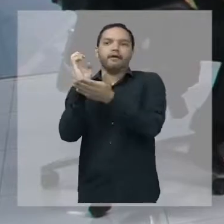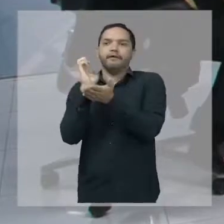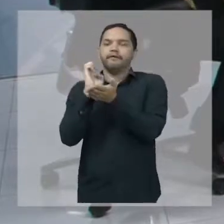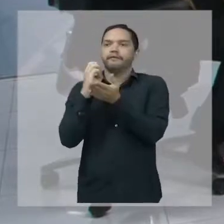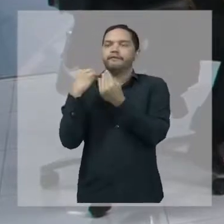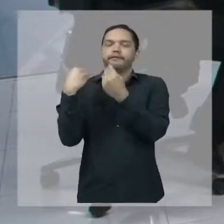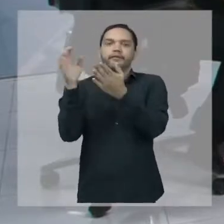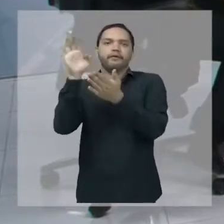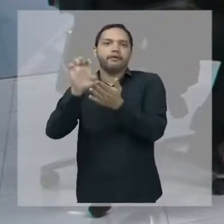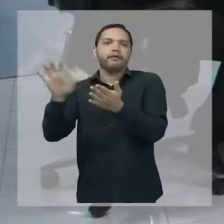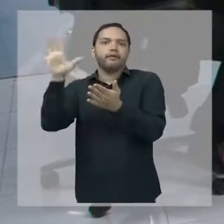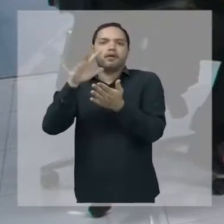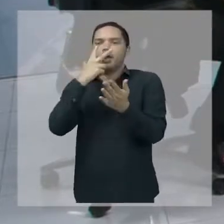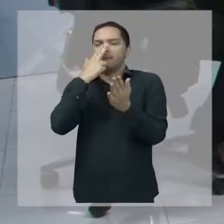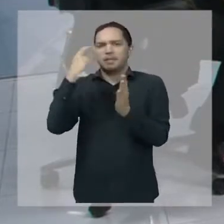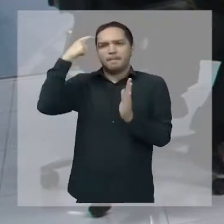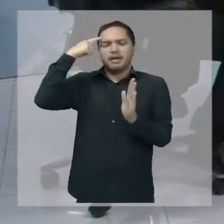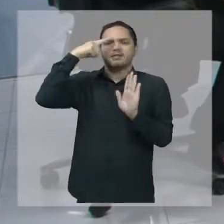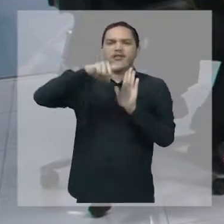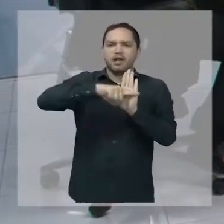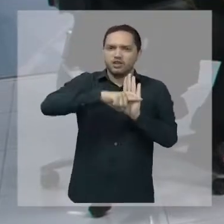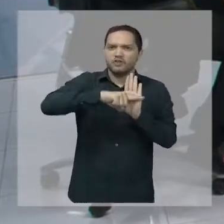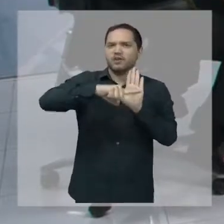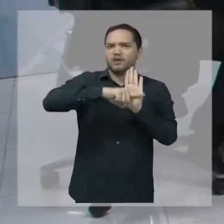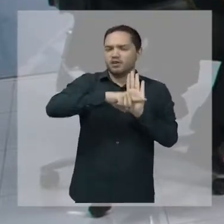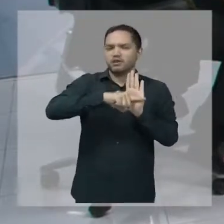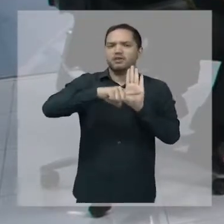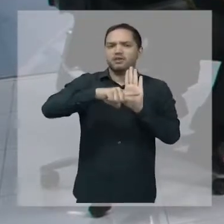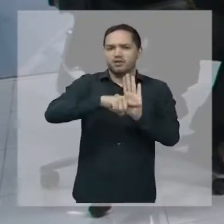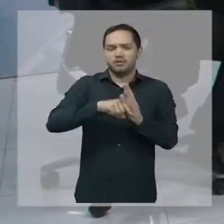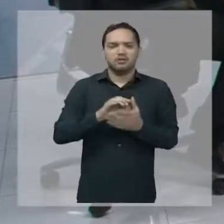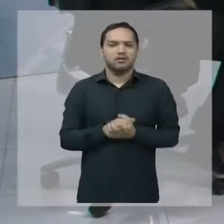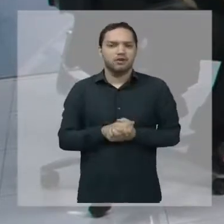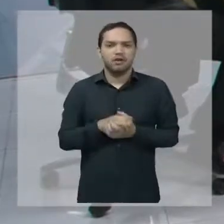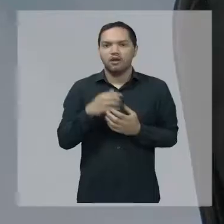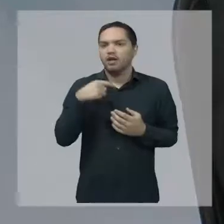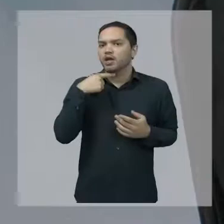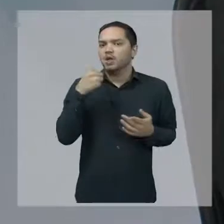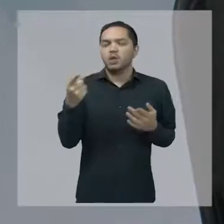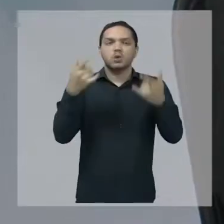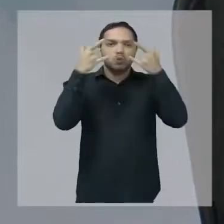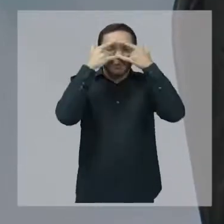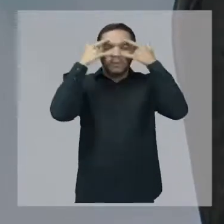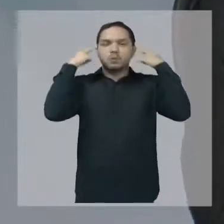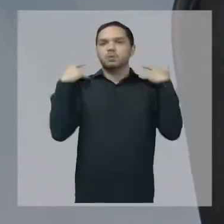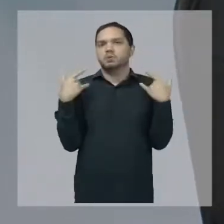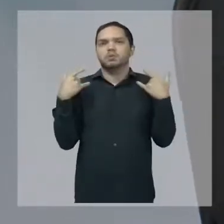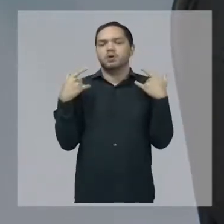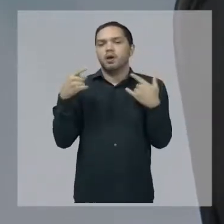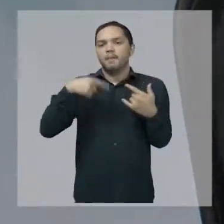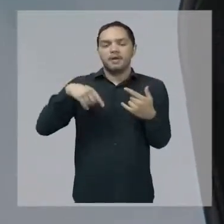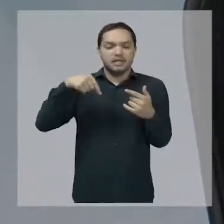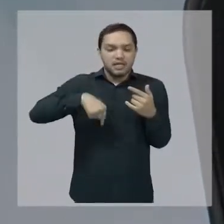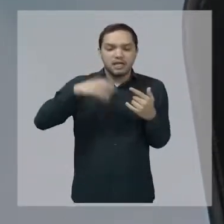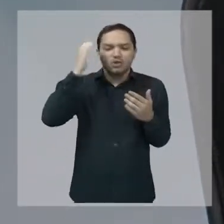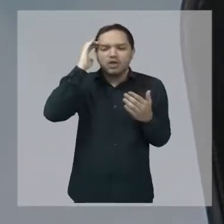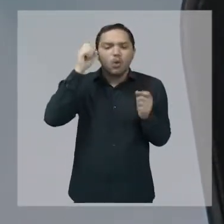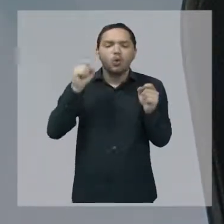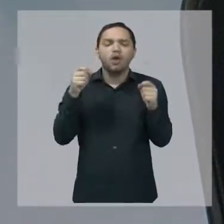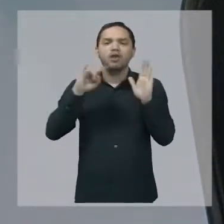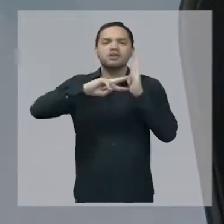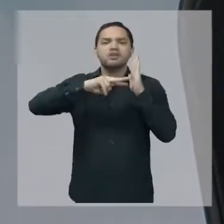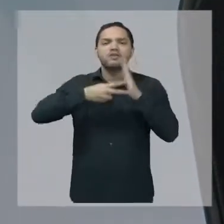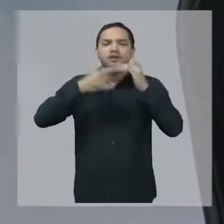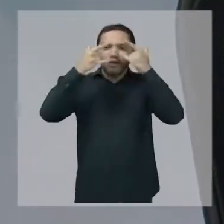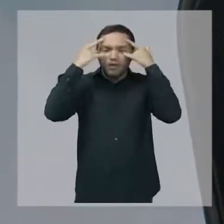exterior. Nós temos uma visão negativa em relação ao mercado. Nós não conseguimos nem vivenciar a ideia de capitalismo. Nós nem entendemos o que é o capitalismo